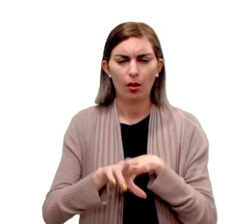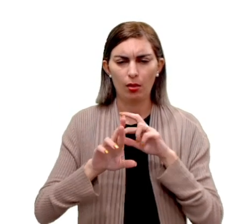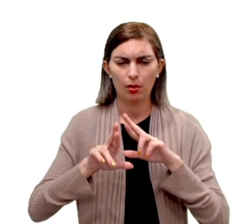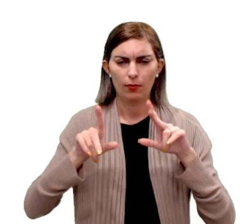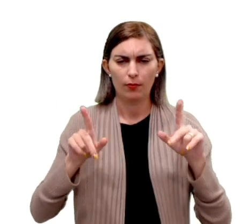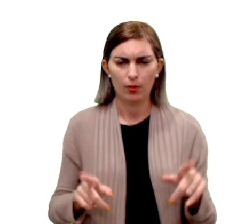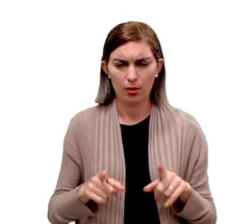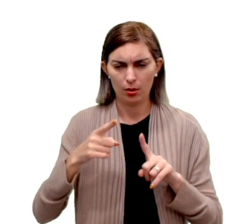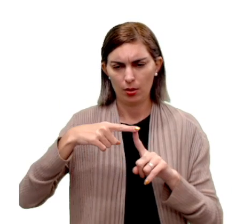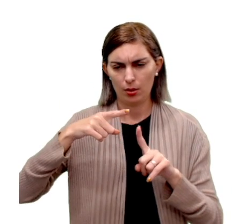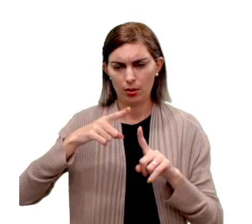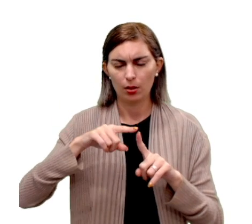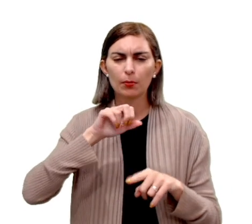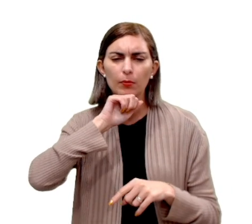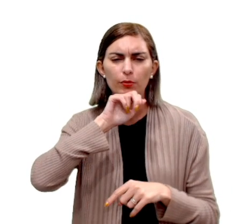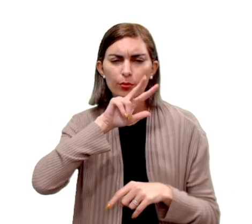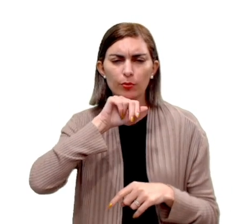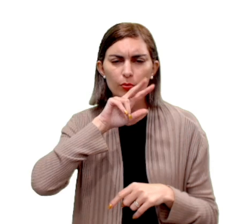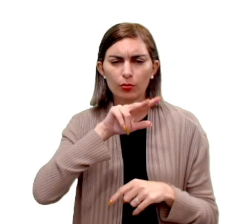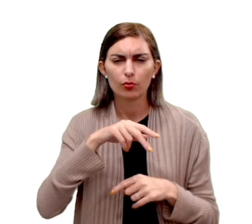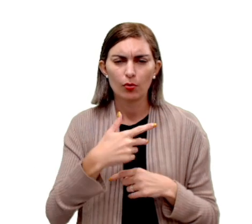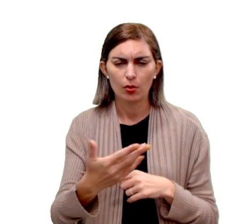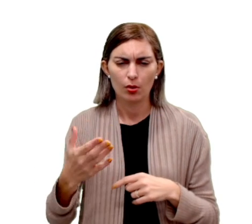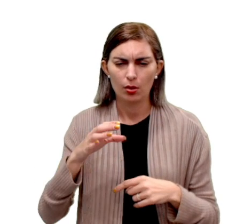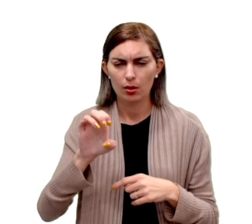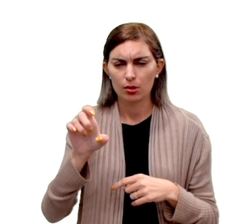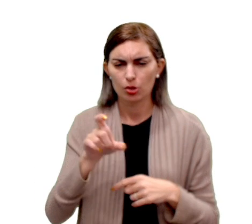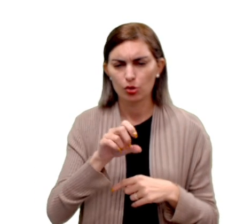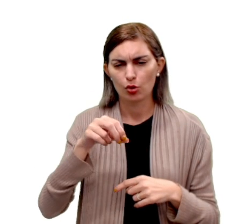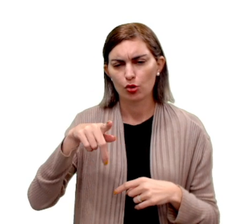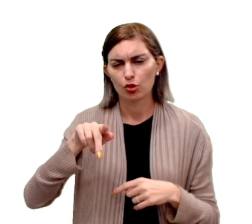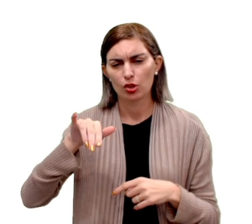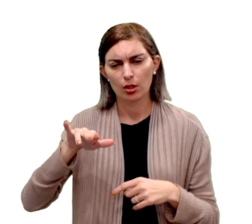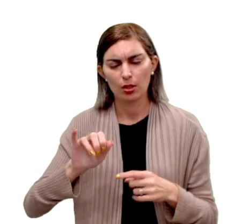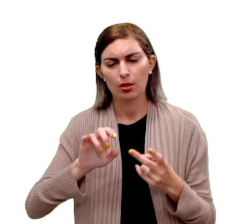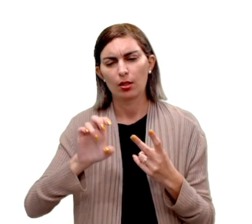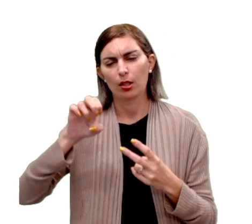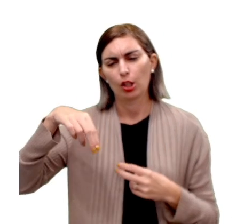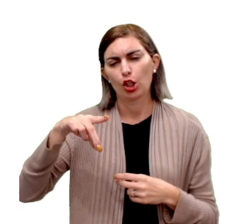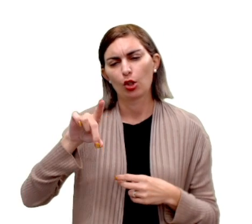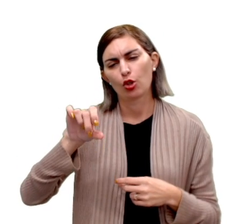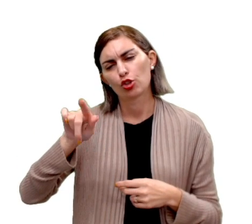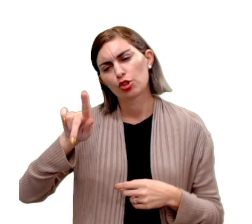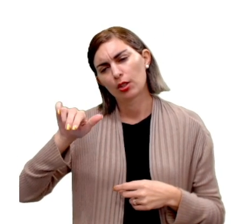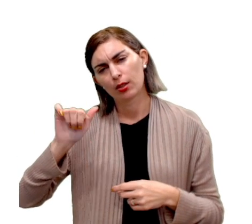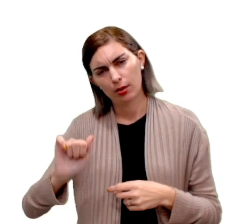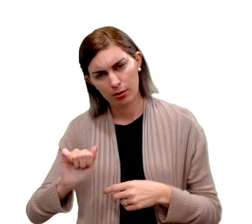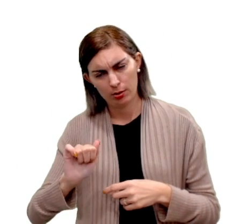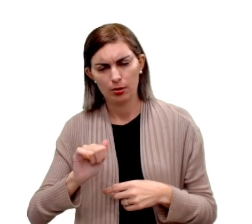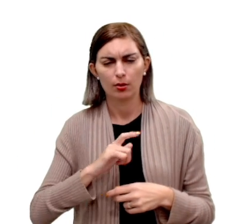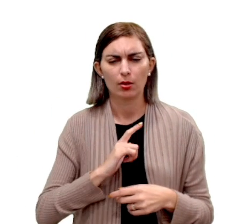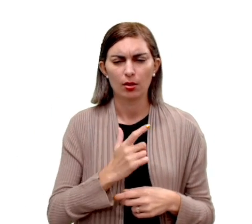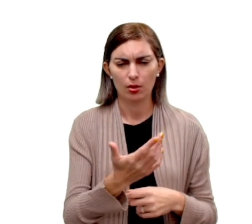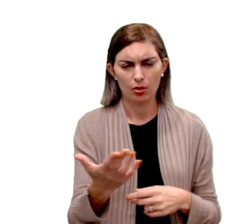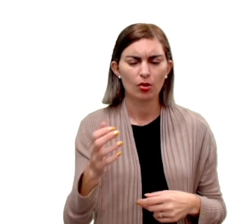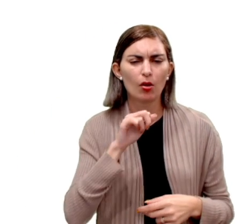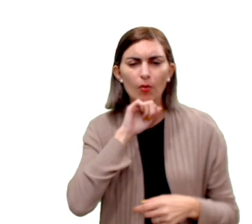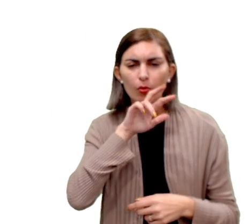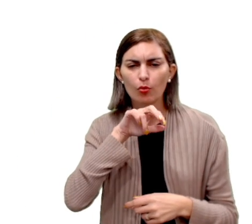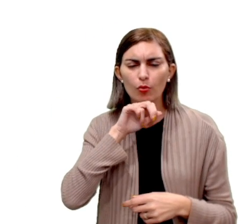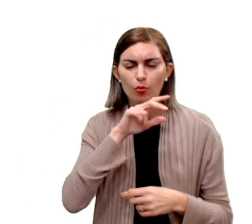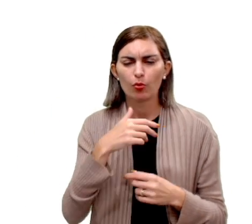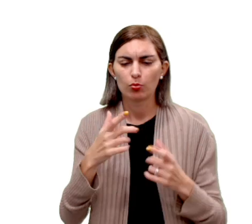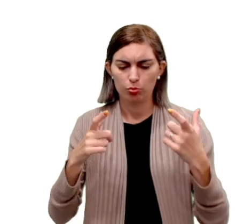diferença entre os tipos de intoxicação exógena e endógena, tá? Exógena é a intoxicação que ela vem